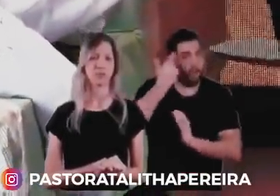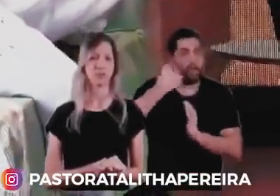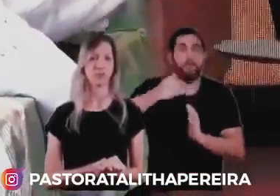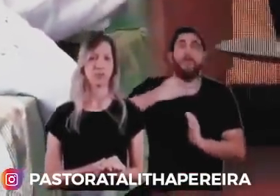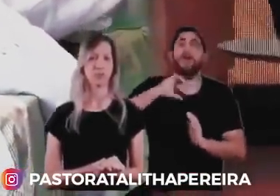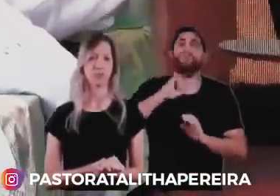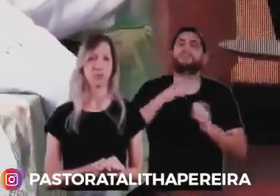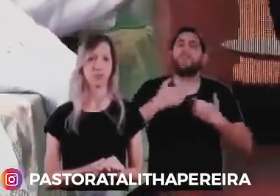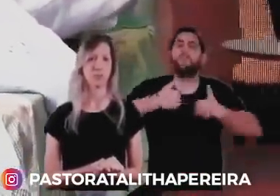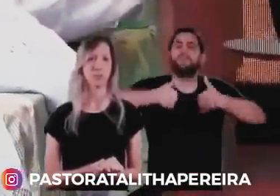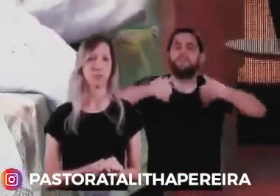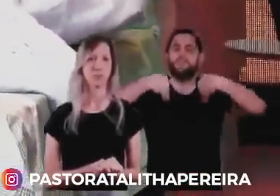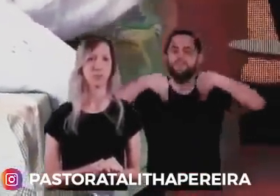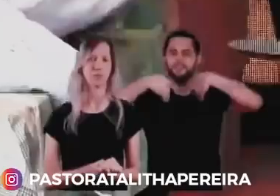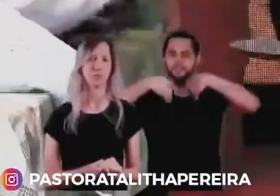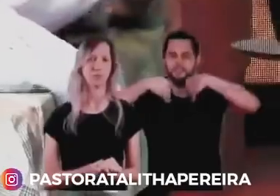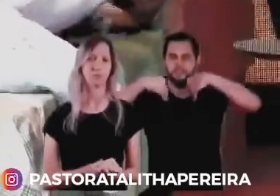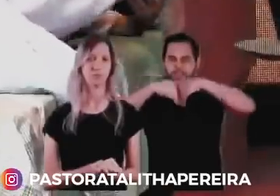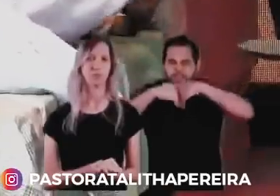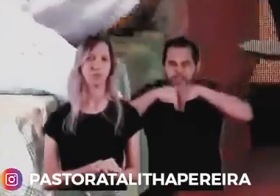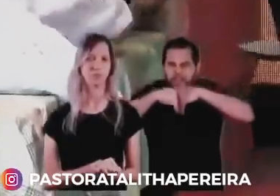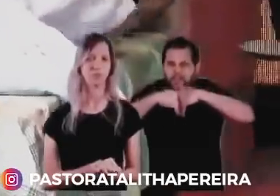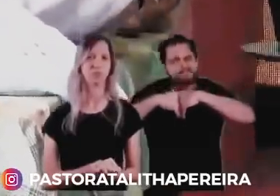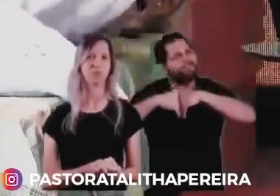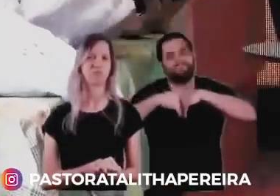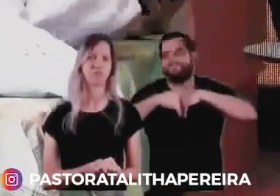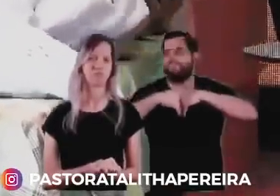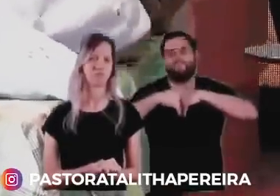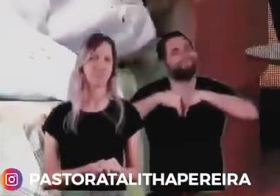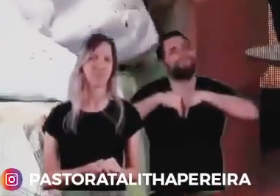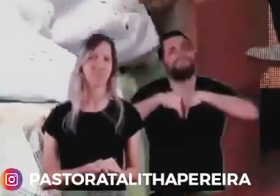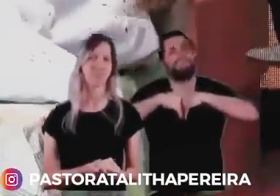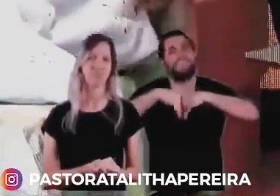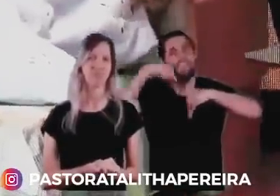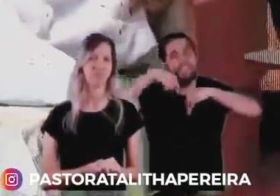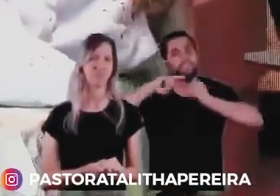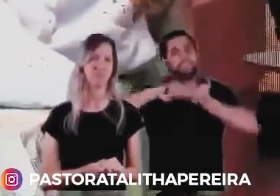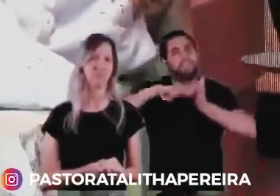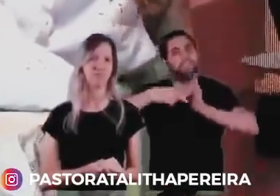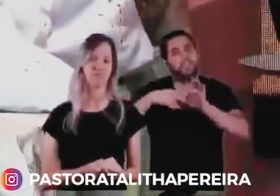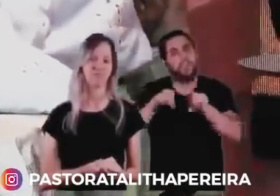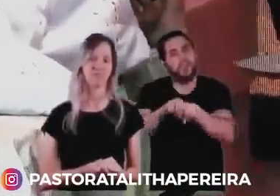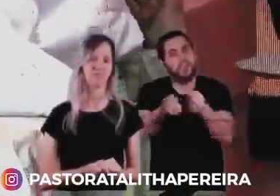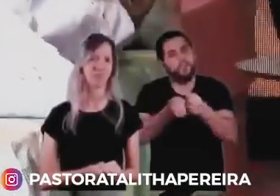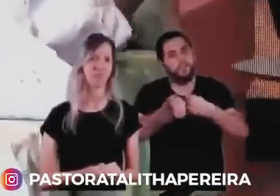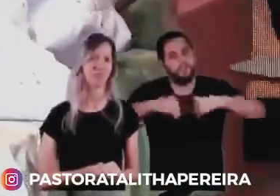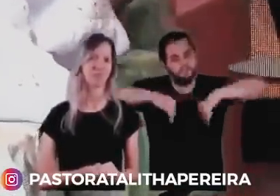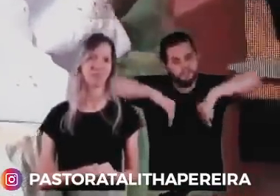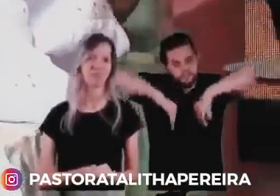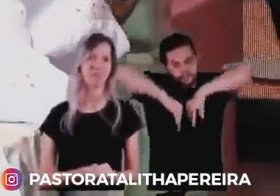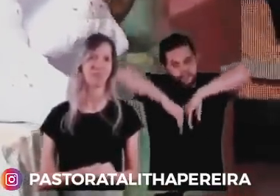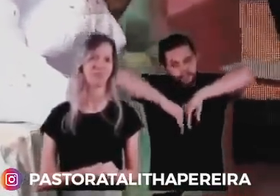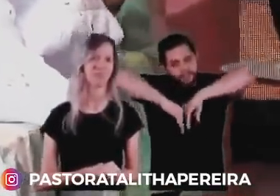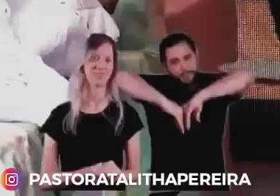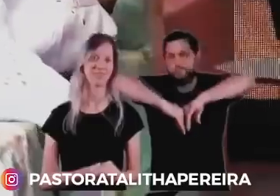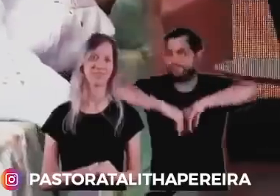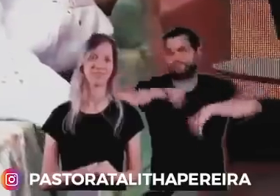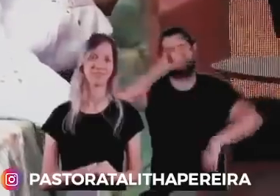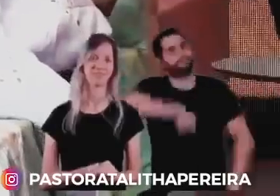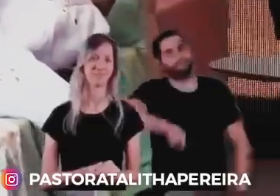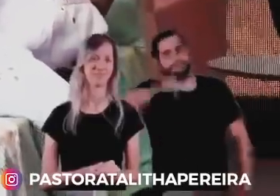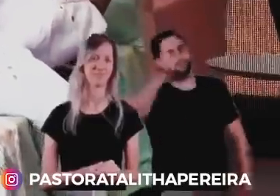cá, com o bumbum dela para lá. Ó, isso aqui é conchinha quebrada. Tá repreendido